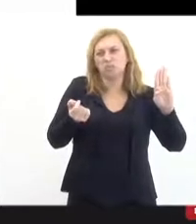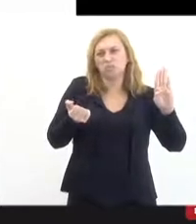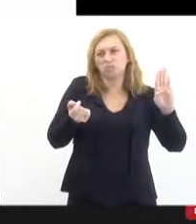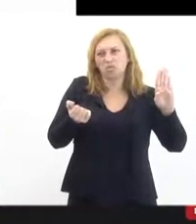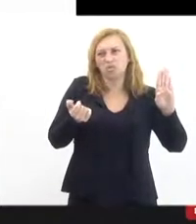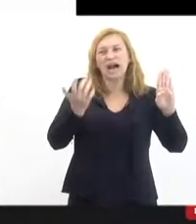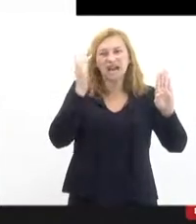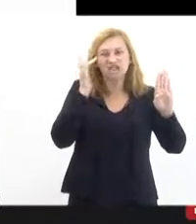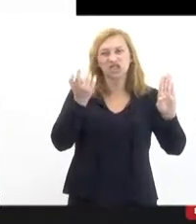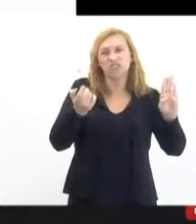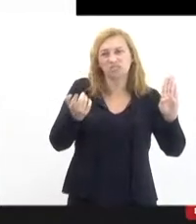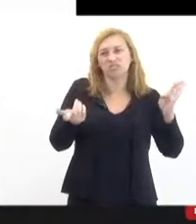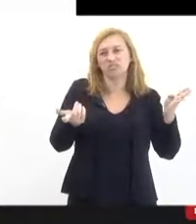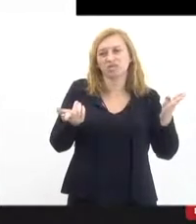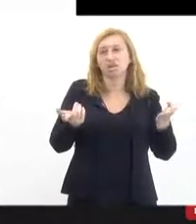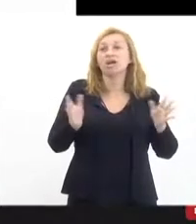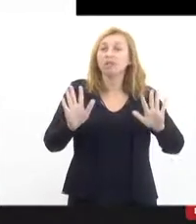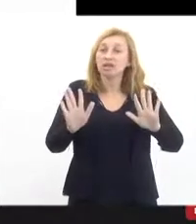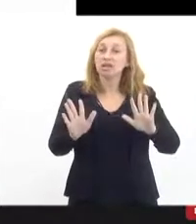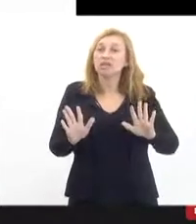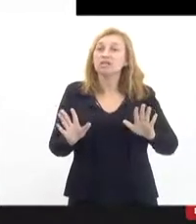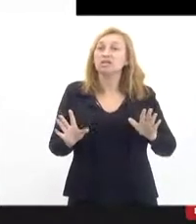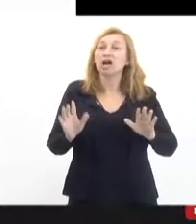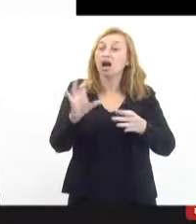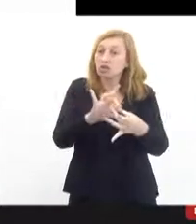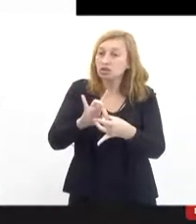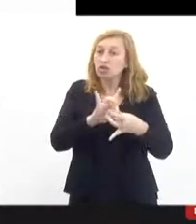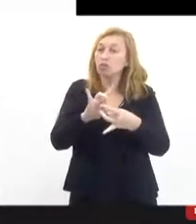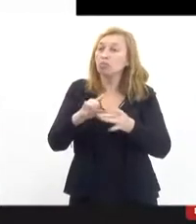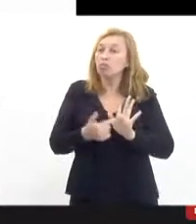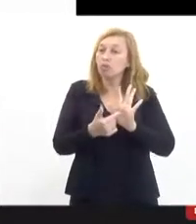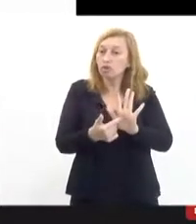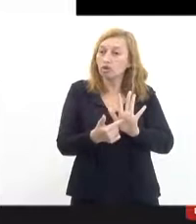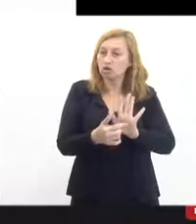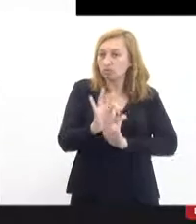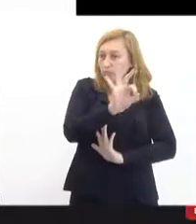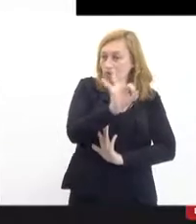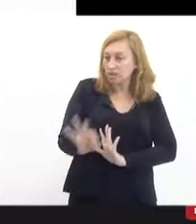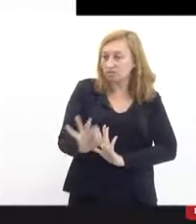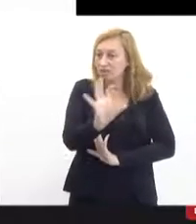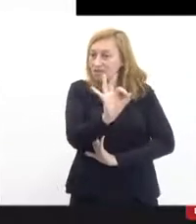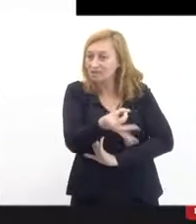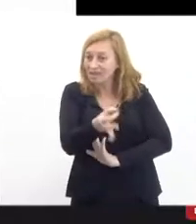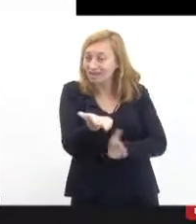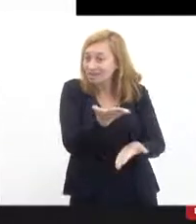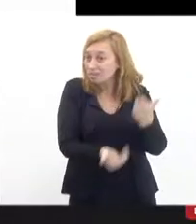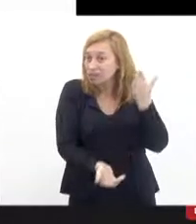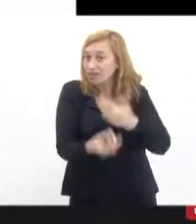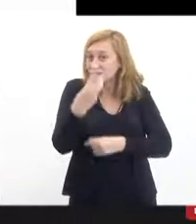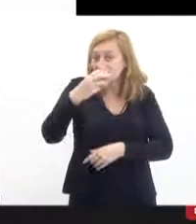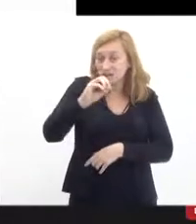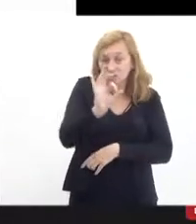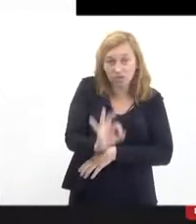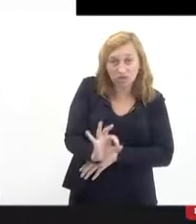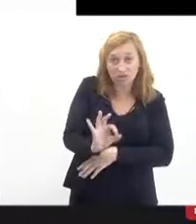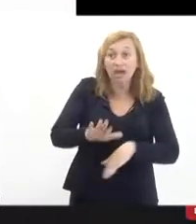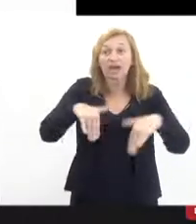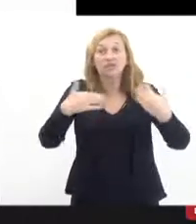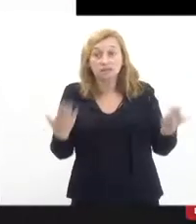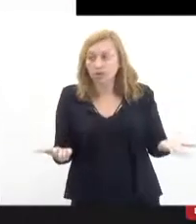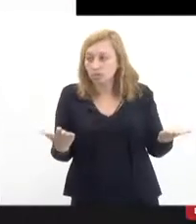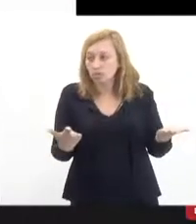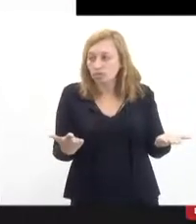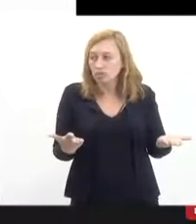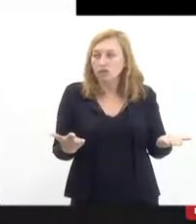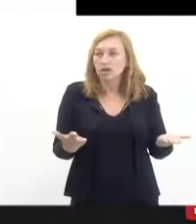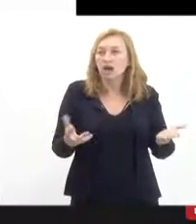A, a União ela já estabelece um percentual para ajuste de perda fixo na ordem de 30%. Então,